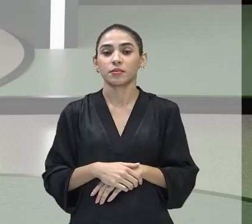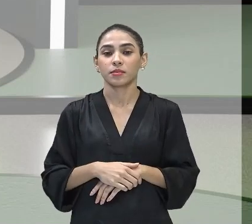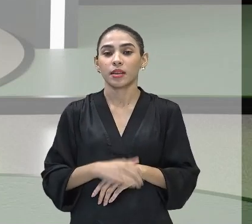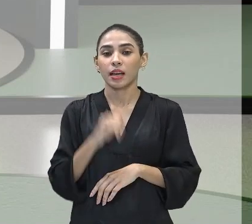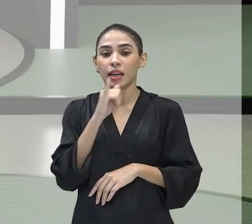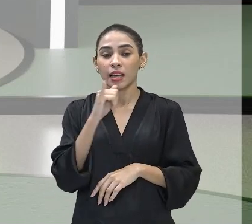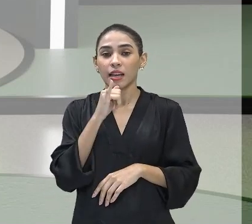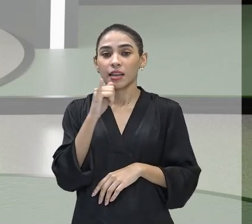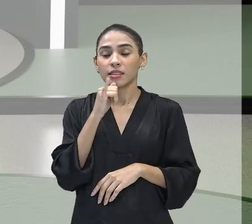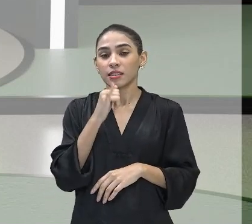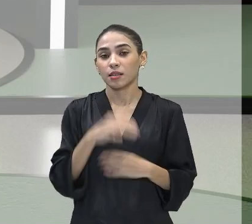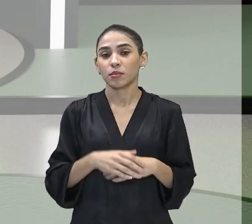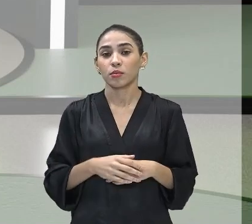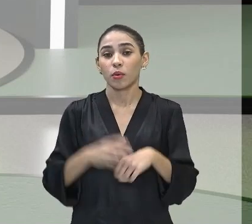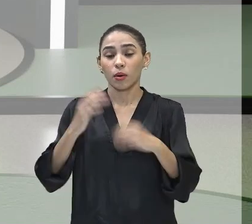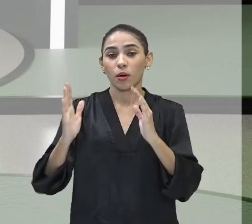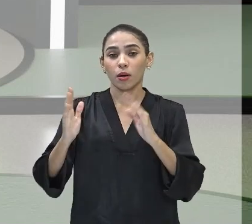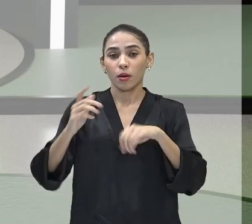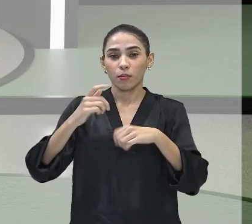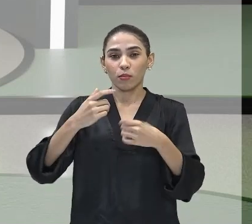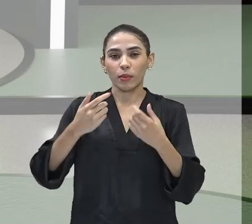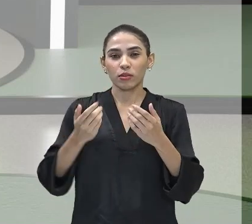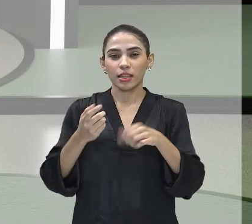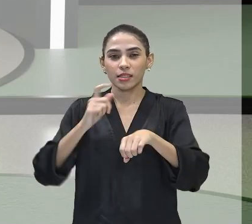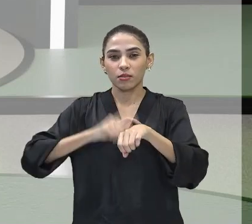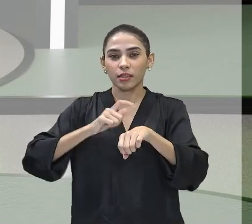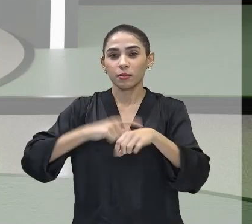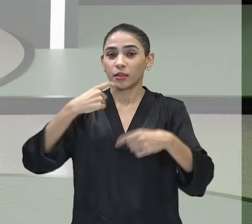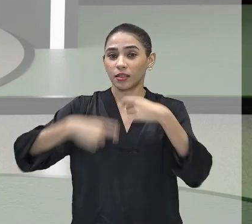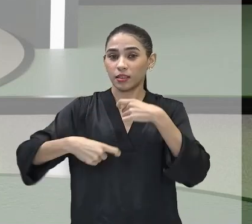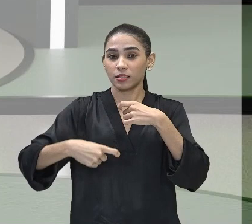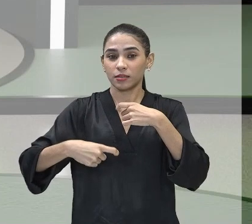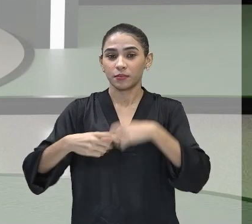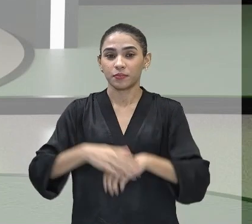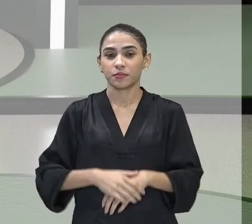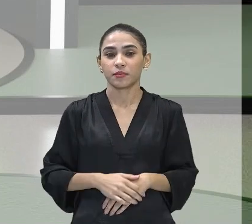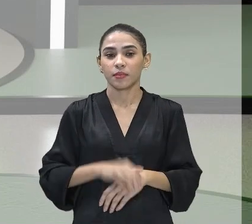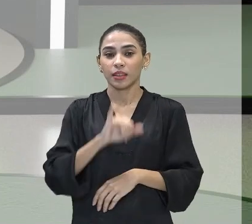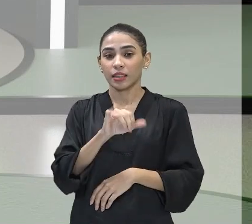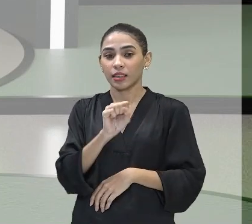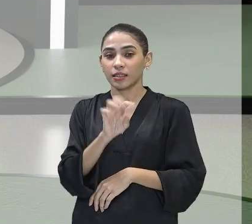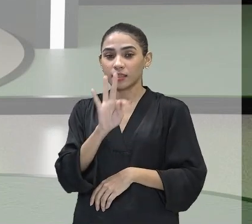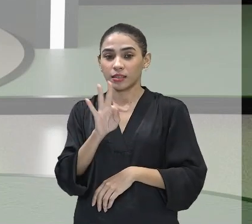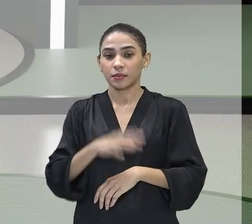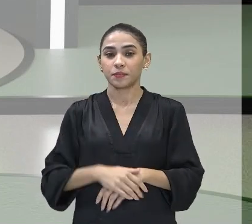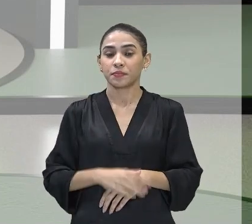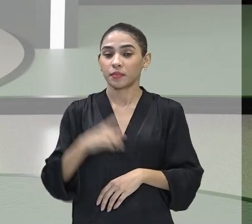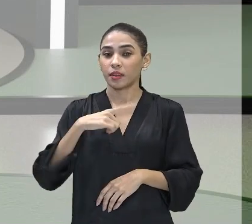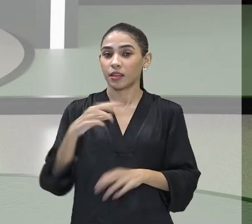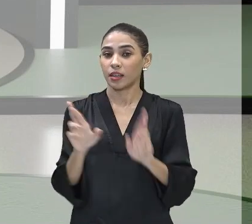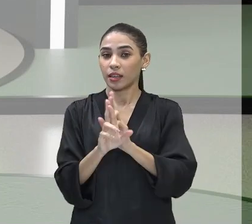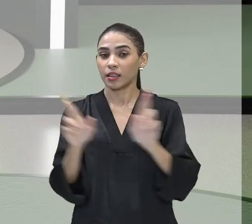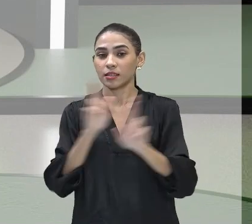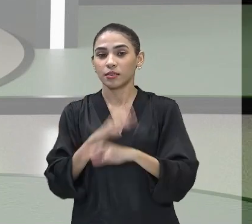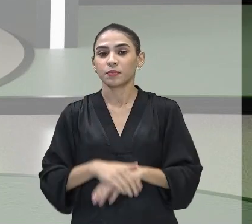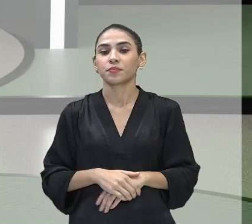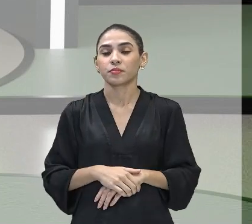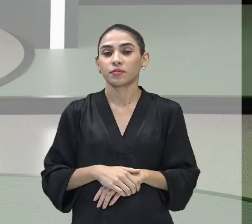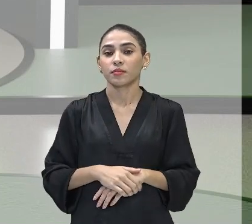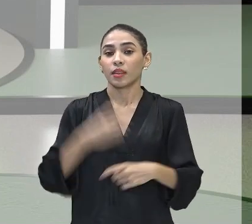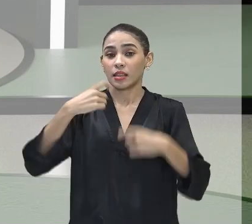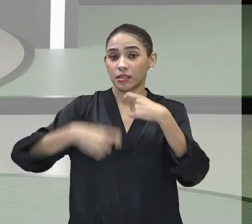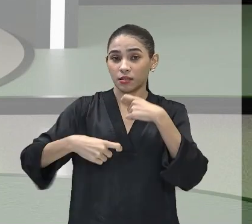sexualmente transmissível que é chamada de IST Então ela está relacionada com a relação